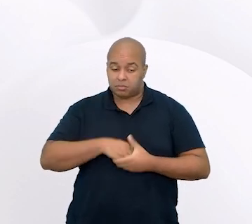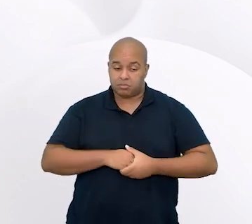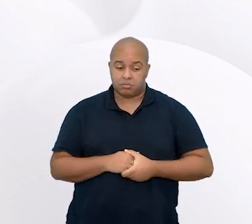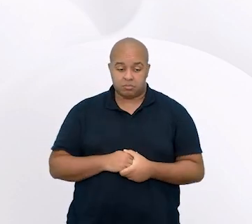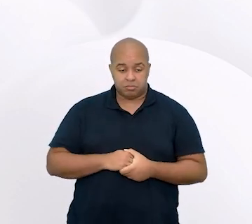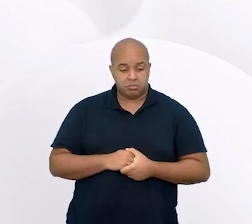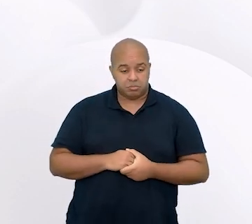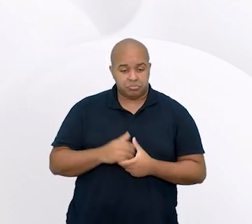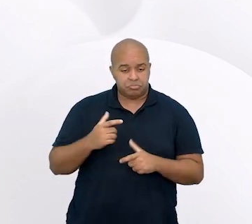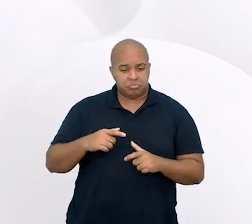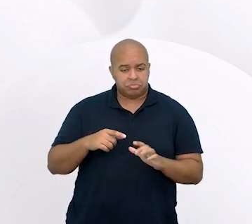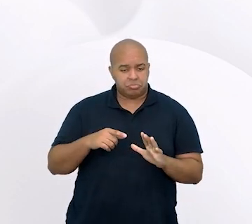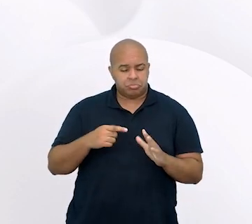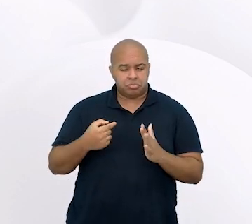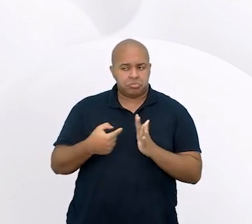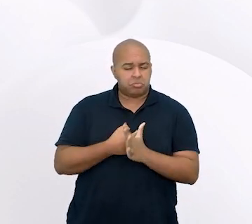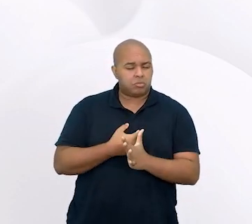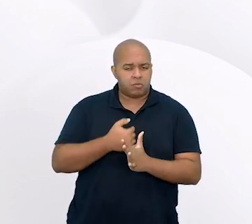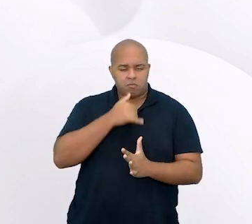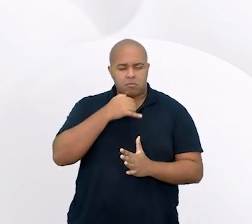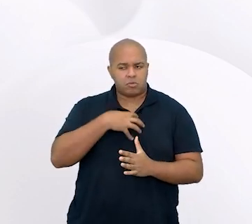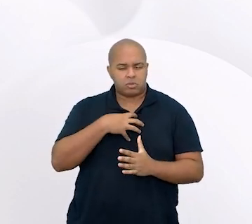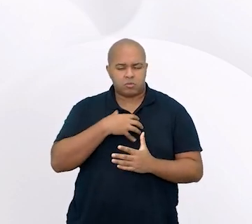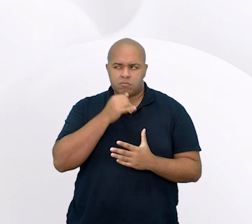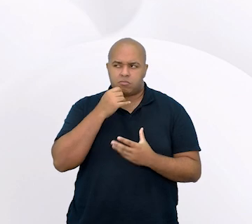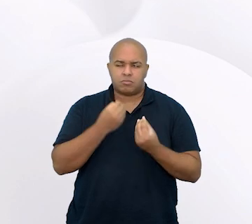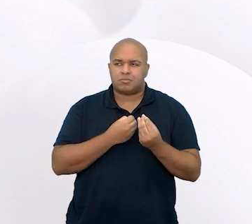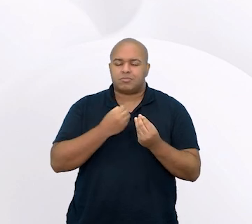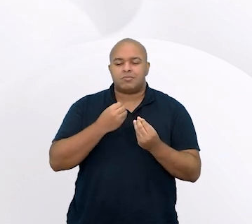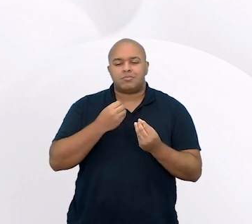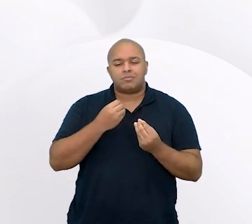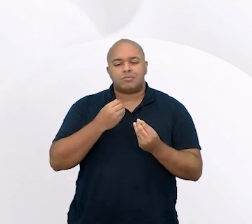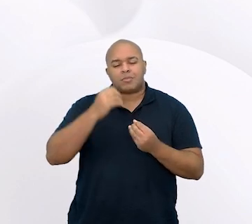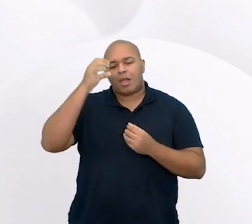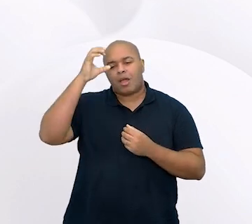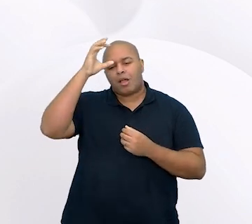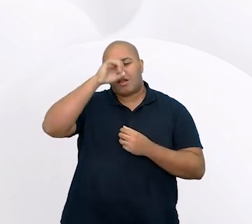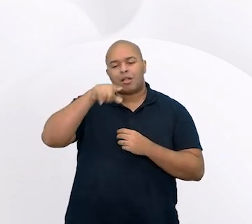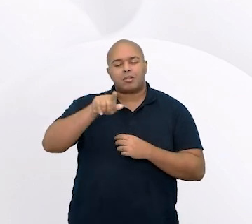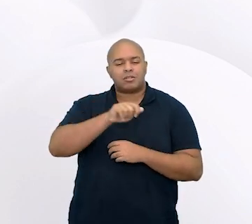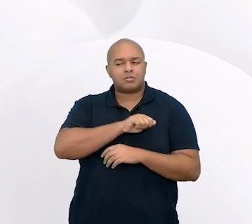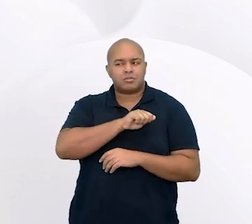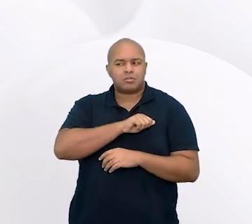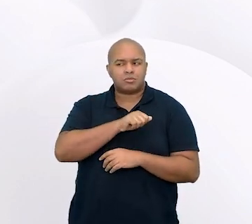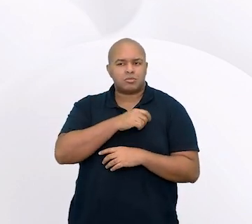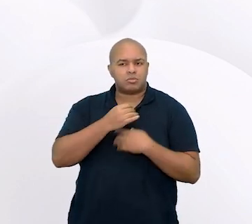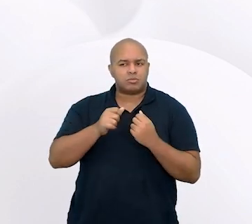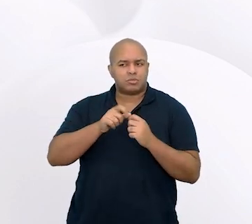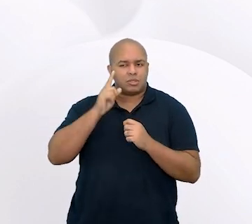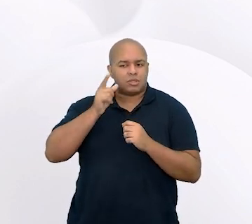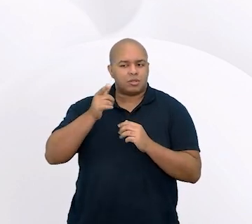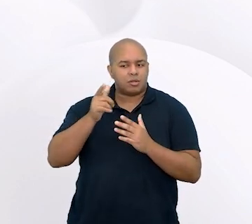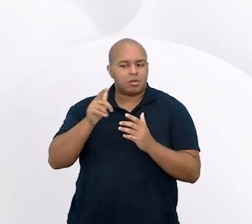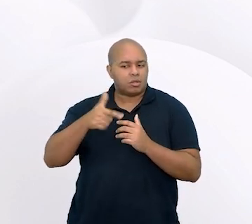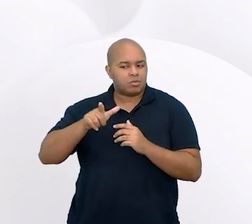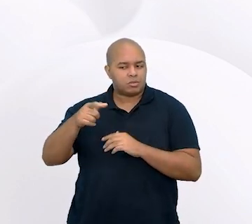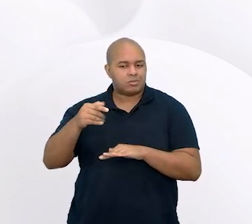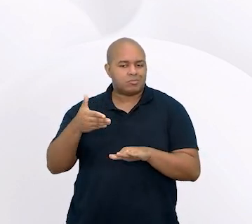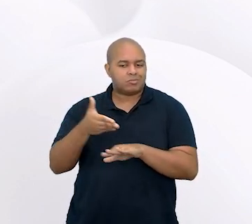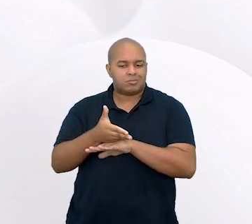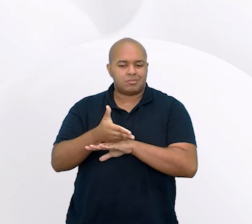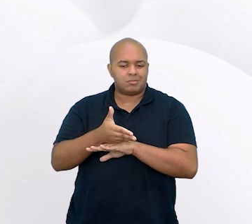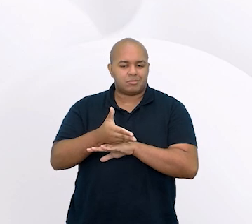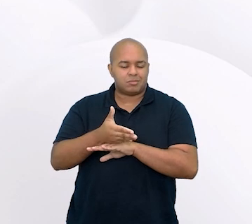O Pergunte-me, né? O Pergunte-me é o modo de se tornar a aprendizagem do estudante mais participativa